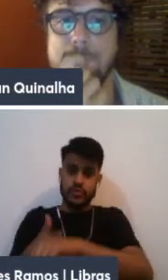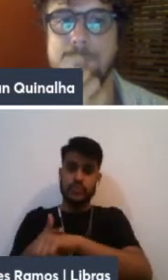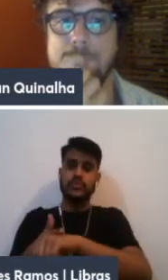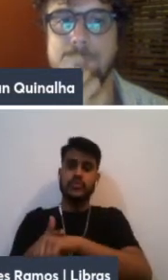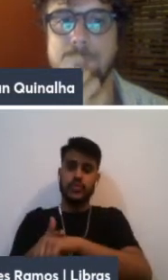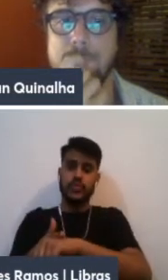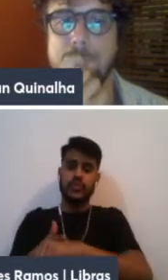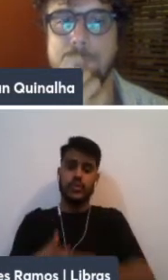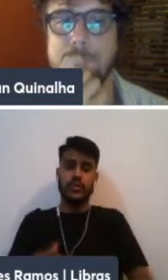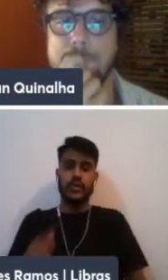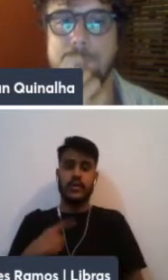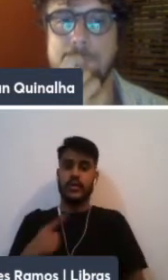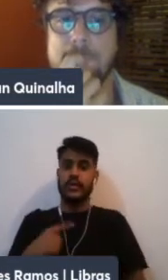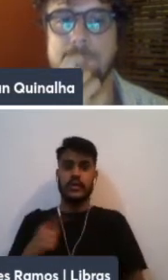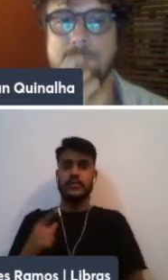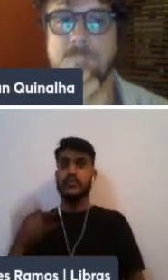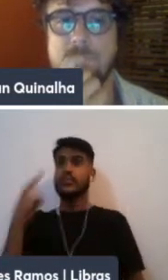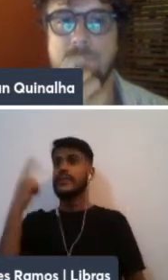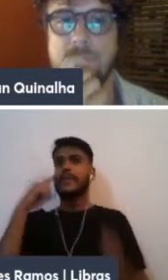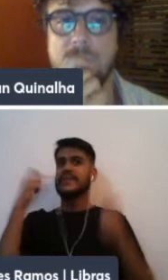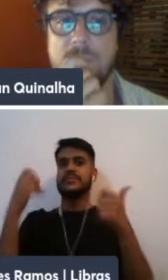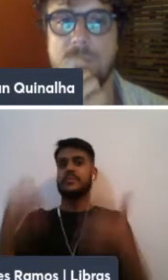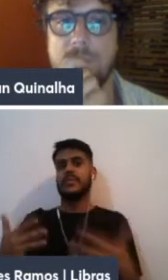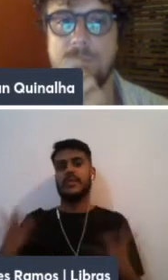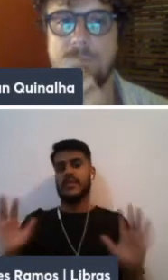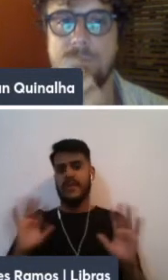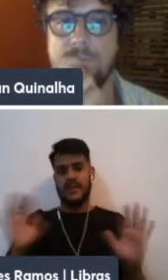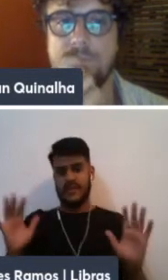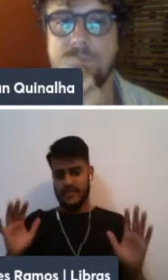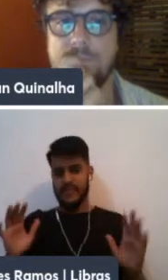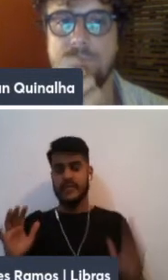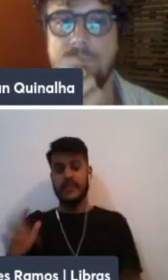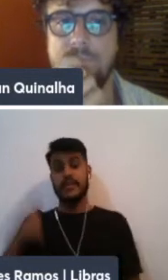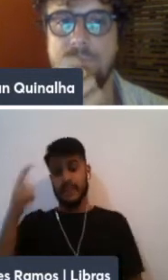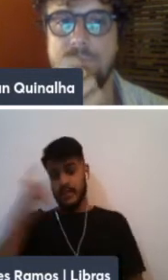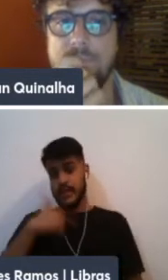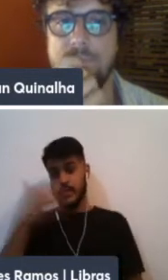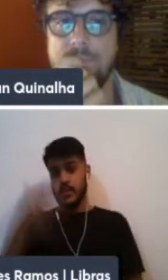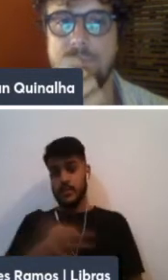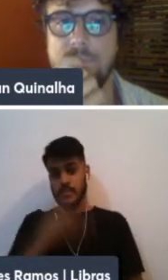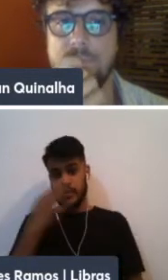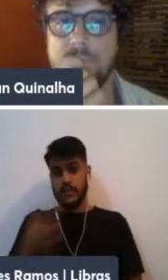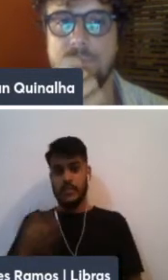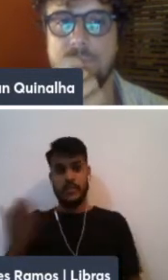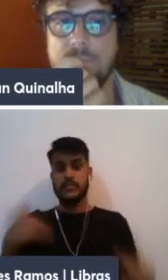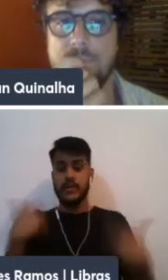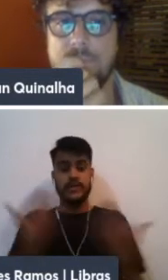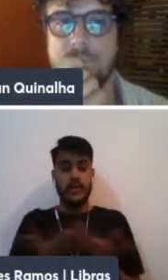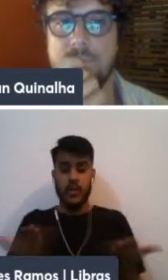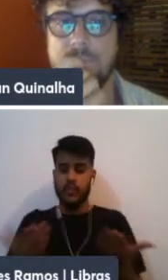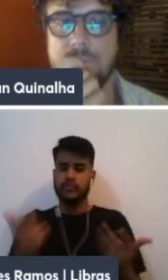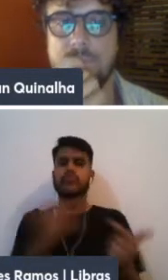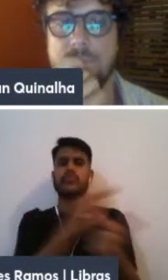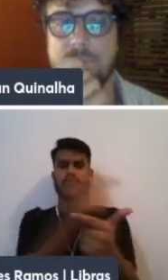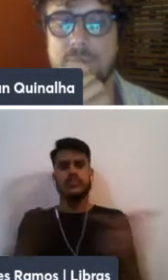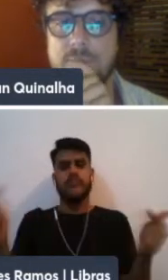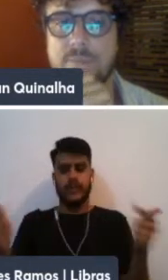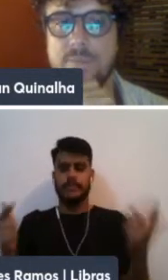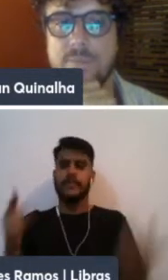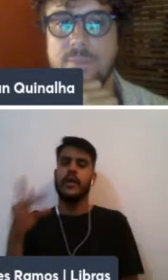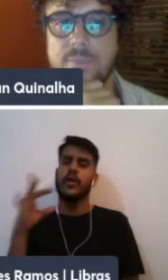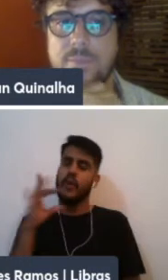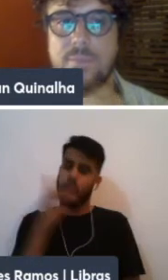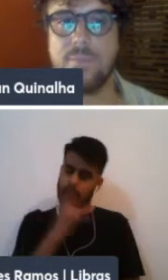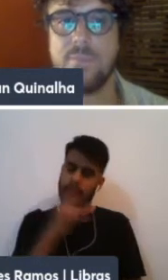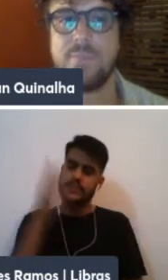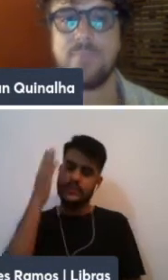que é indizível. E não há, eu considero que não existe. Não é? Sim, claro, sabe-se, né, quantos